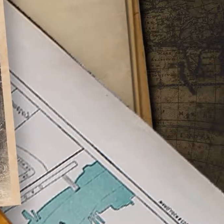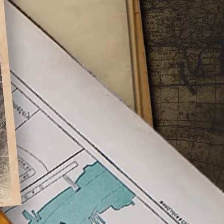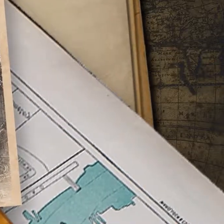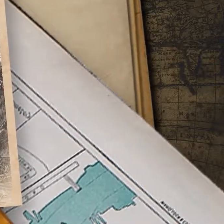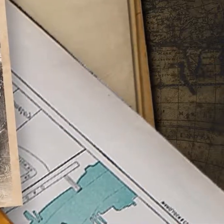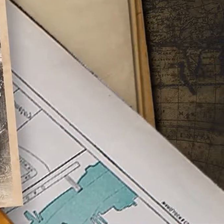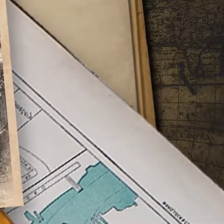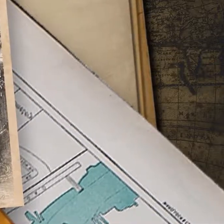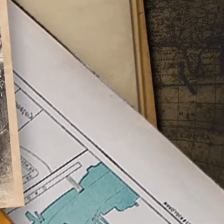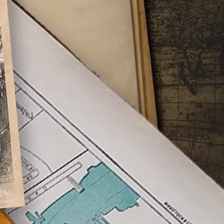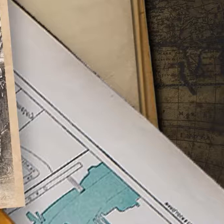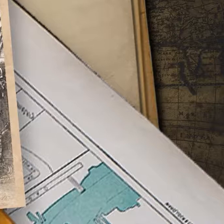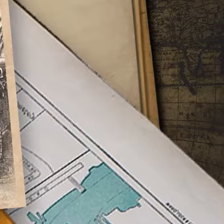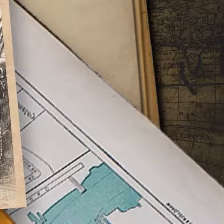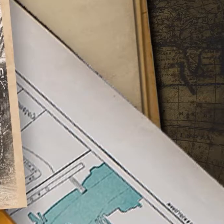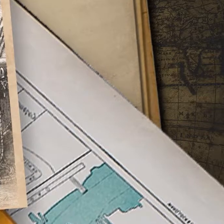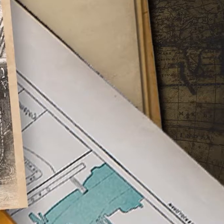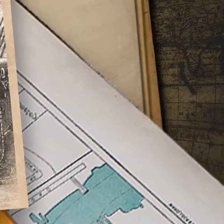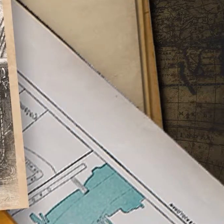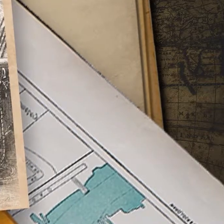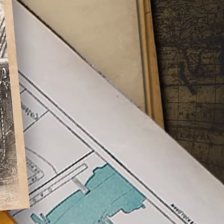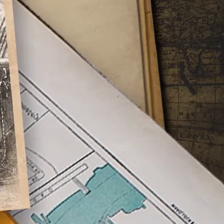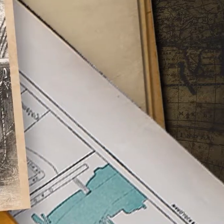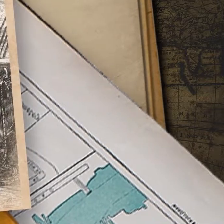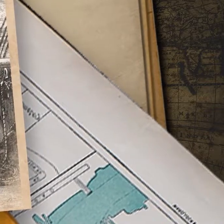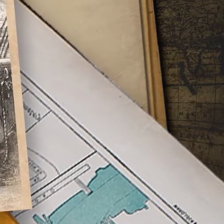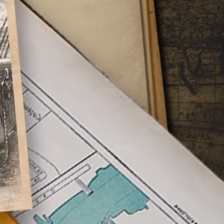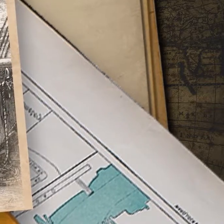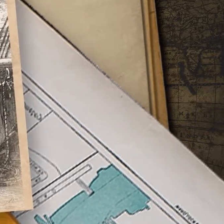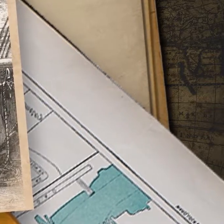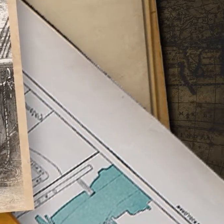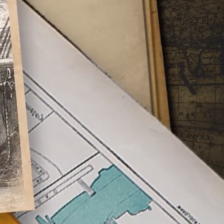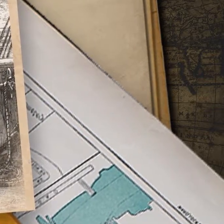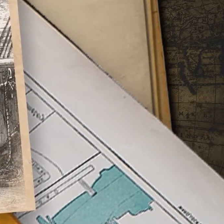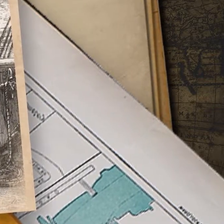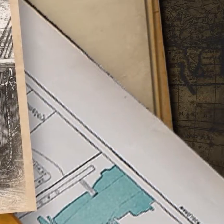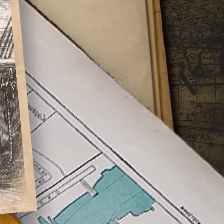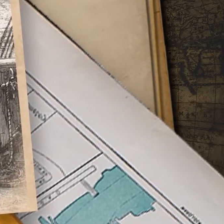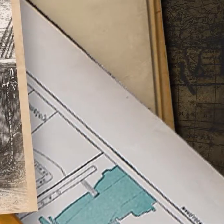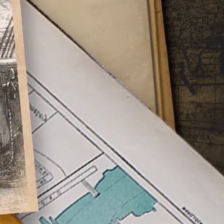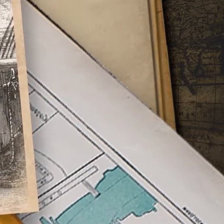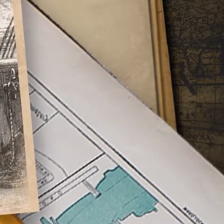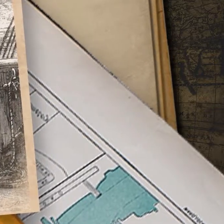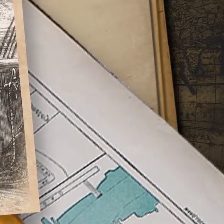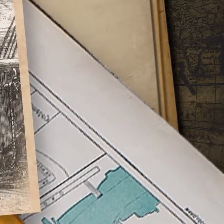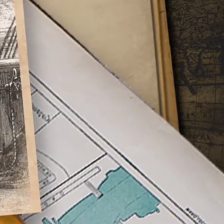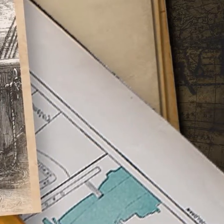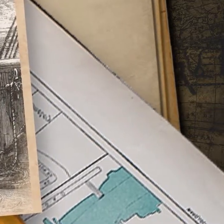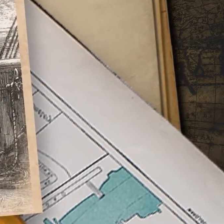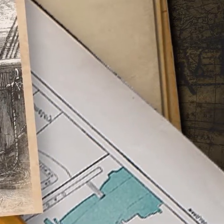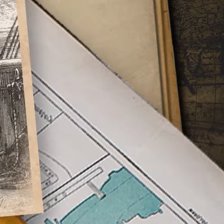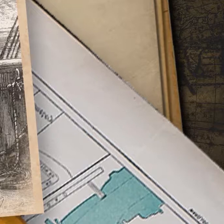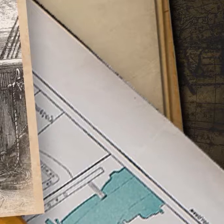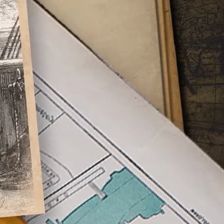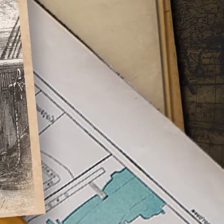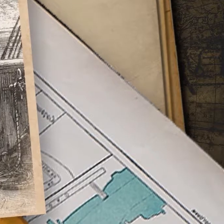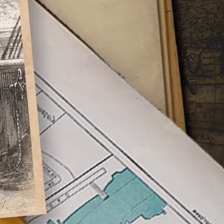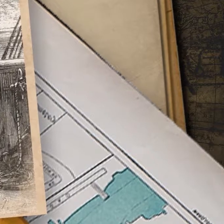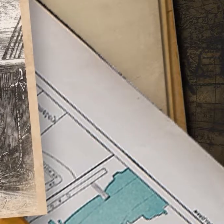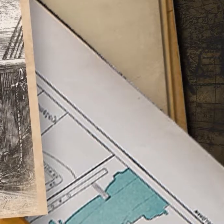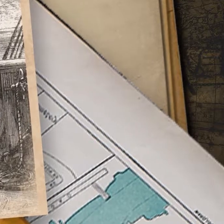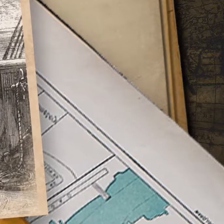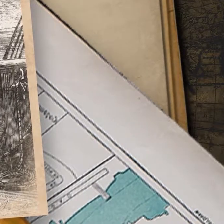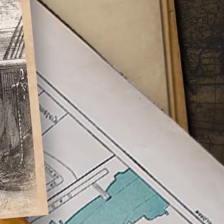lado de fora do navio, preso por cabos de aço. Ao fundo, no mar calmo, há ao longe um barco a